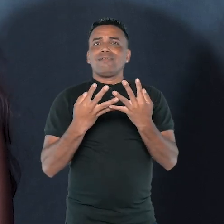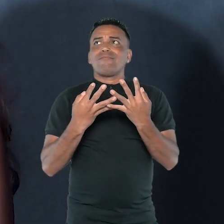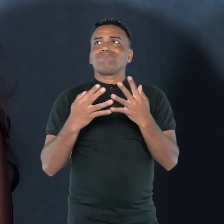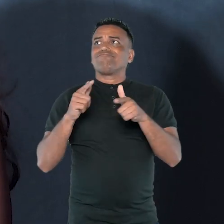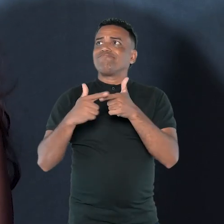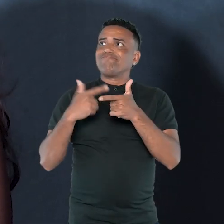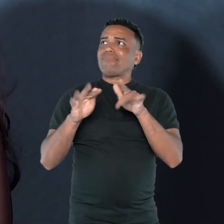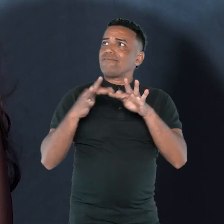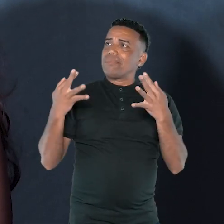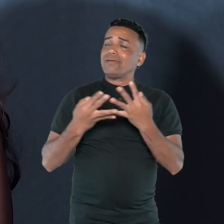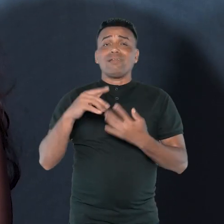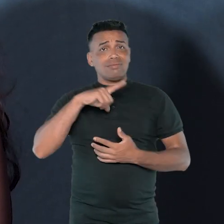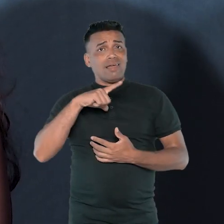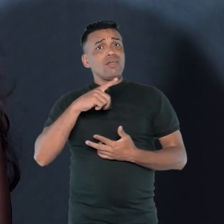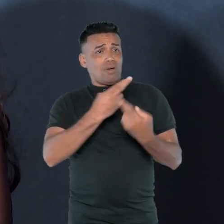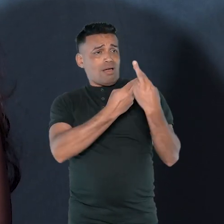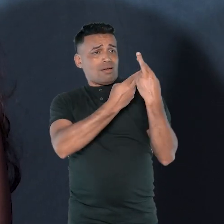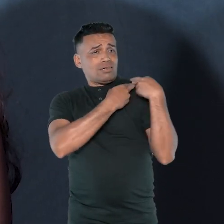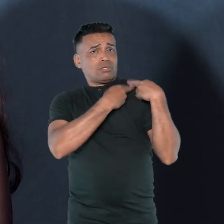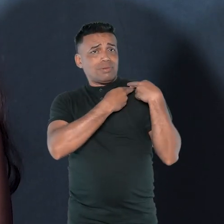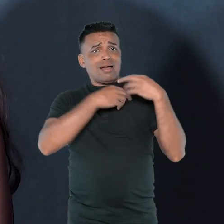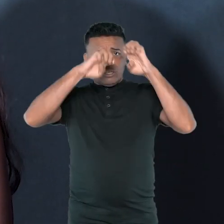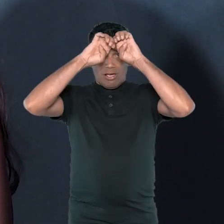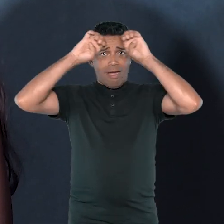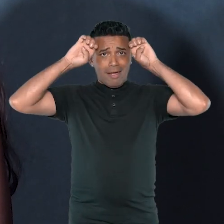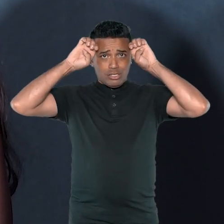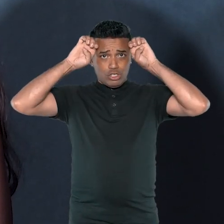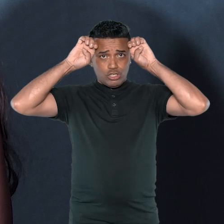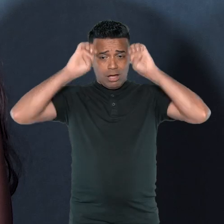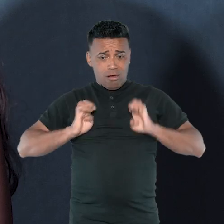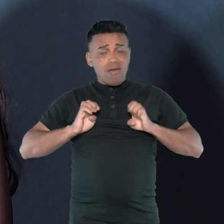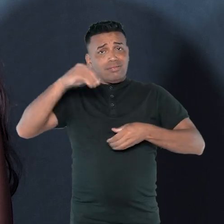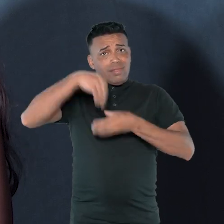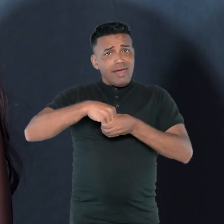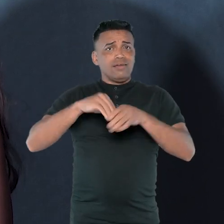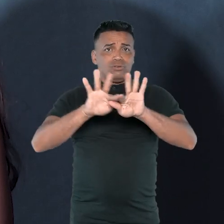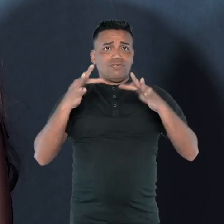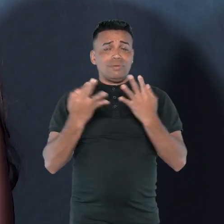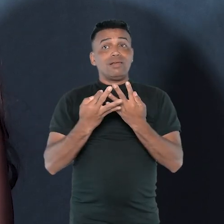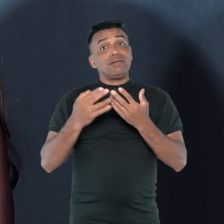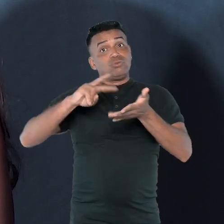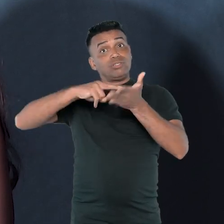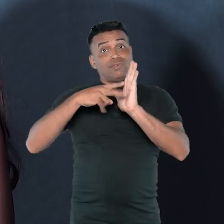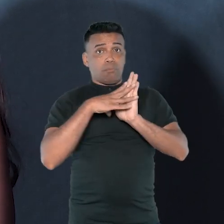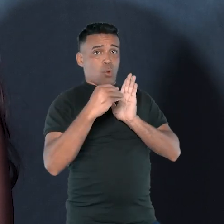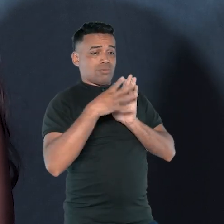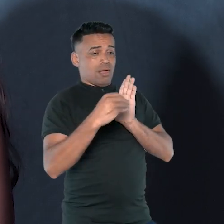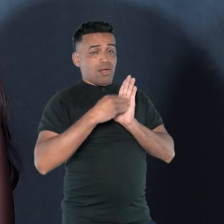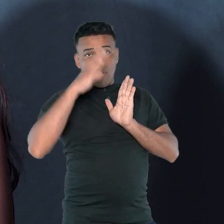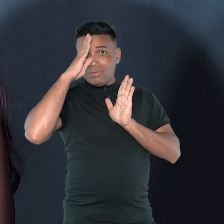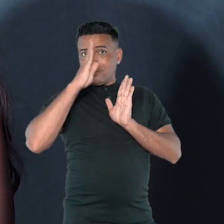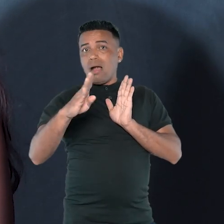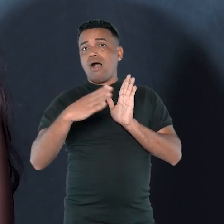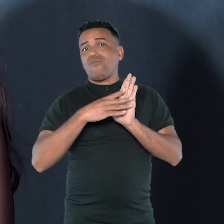porque existe, sim, um papel ético na família, né? Mas não significa que o modelo de família principal,